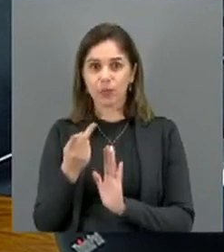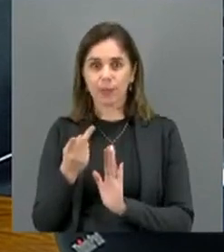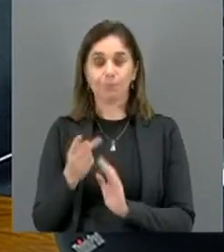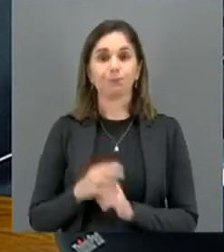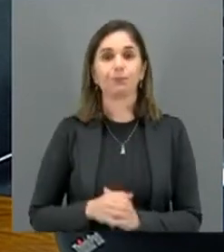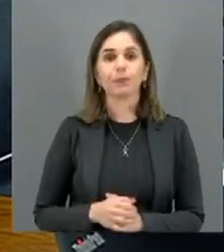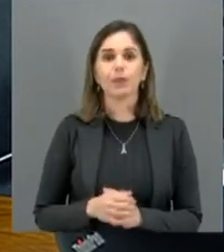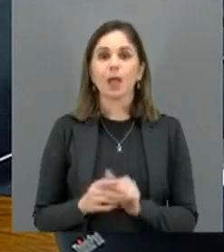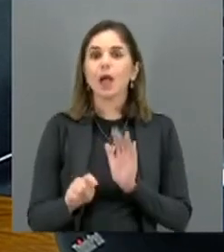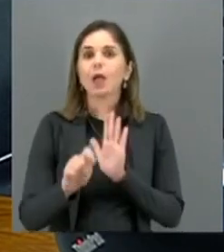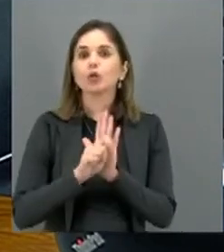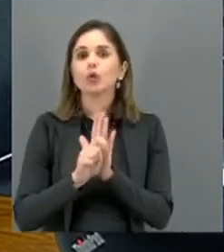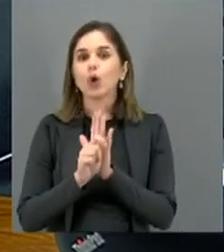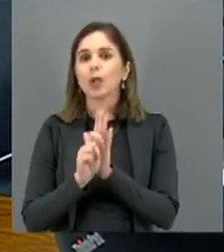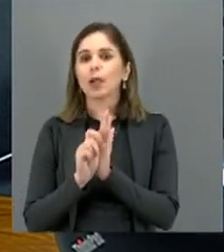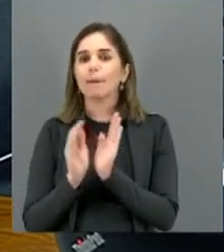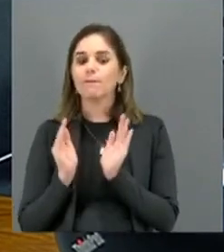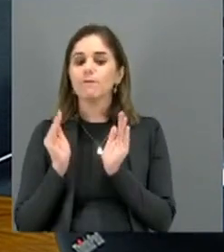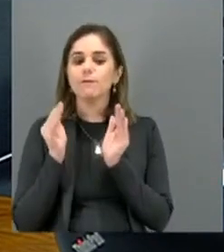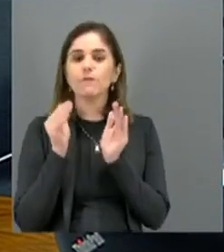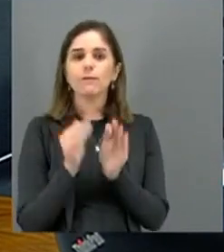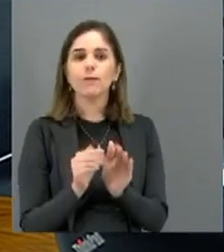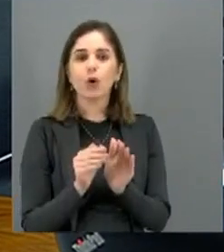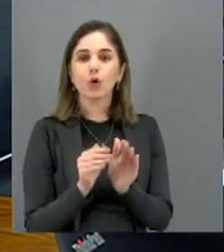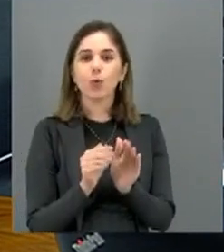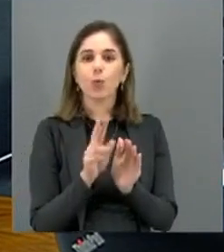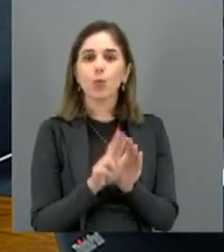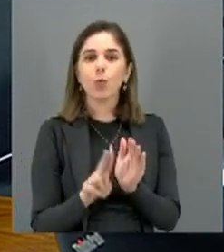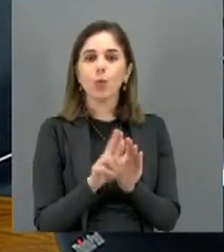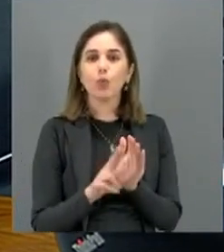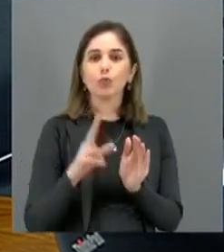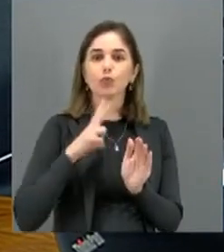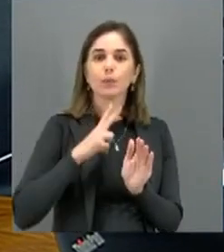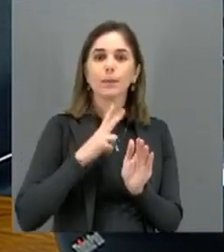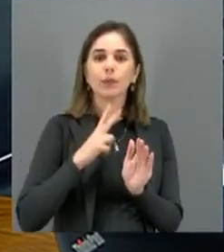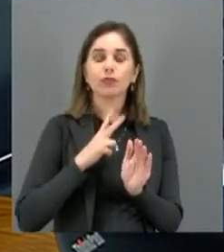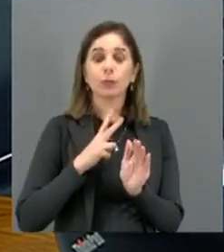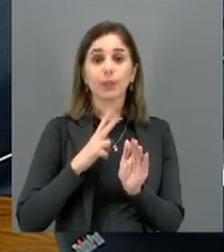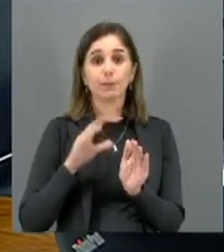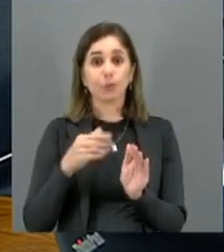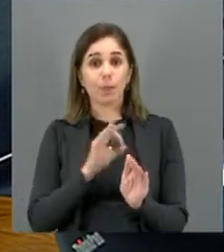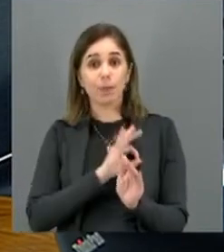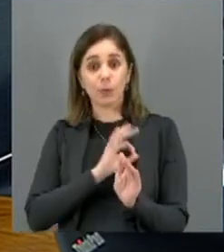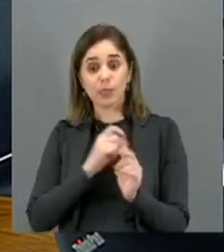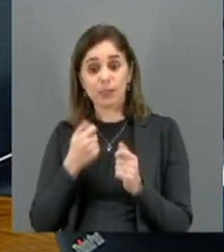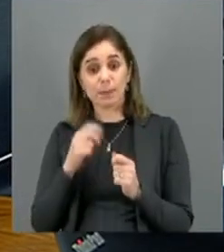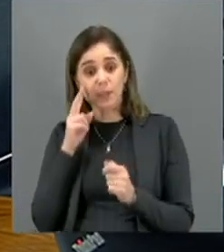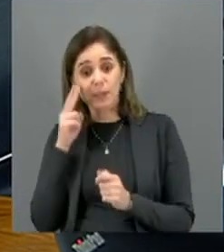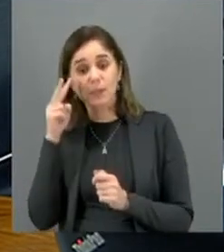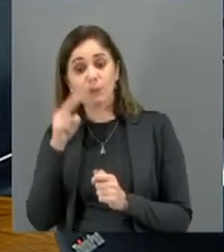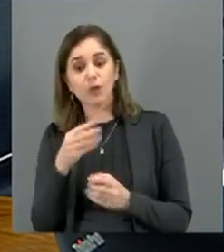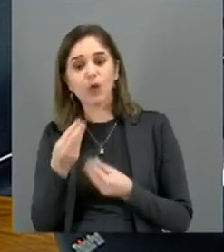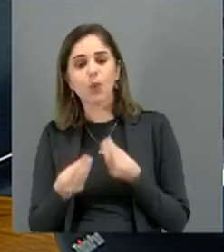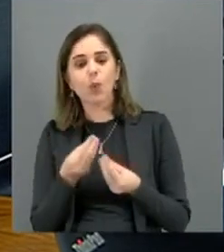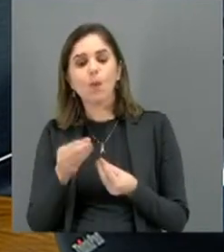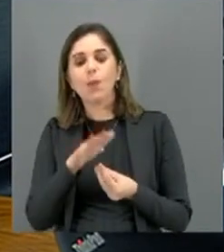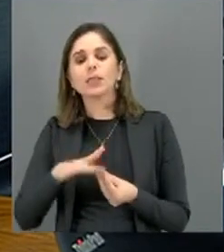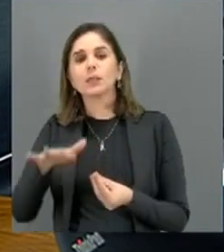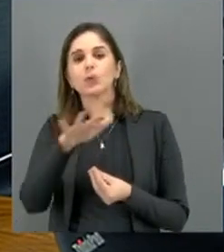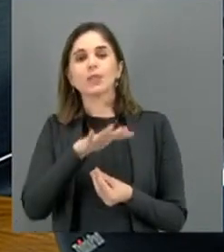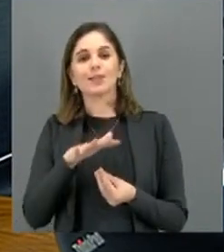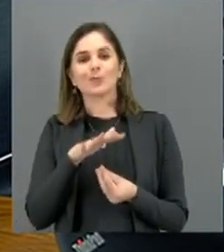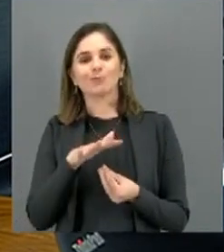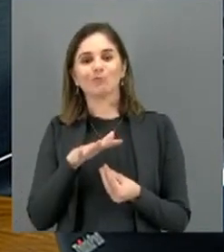ao consumo pessoal, o juiz atenderá a natureza e a quantidade da substância apreendida, ao local e às condições em que se desenvolveu a ação,